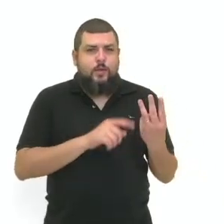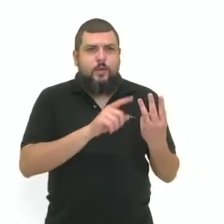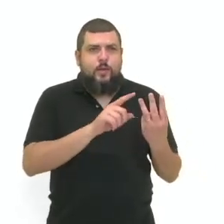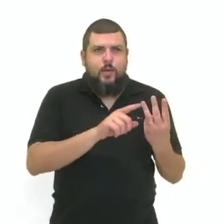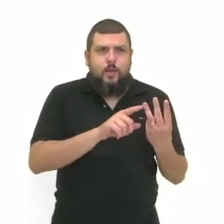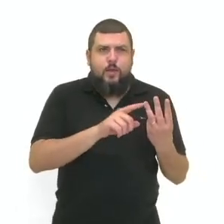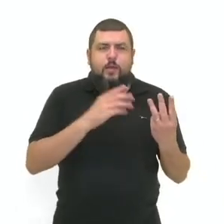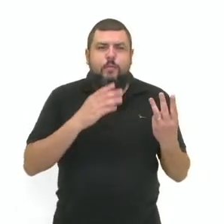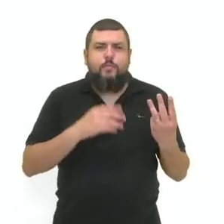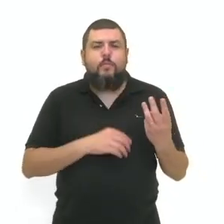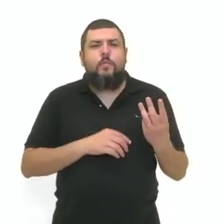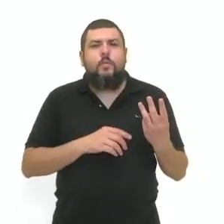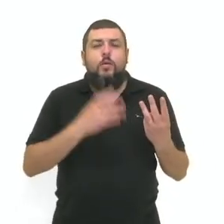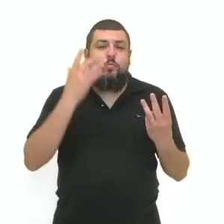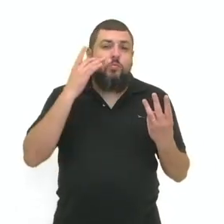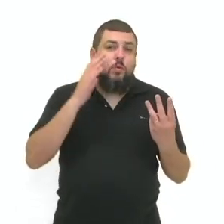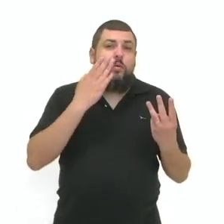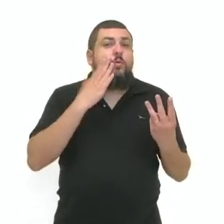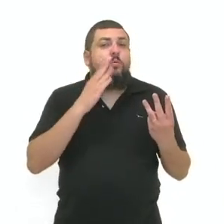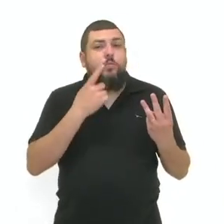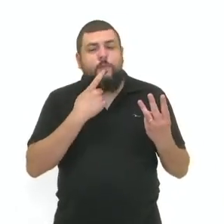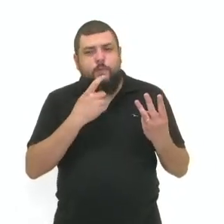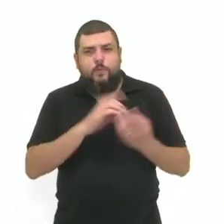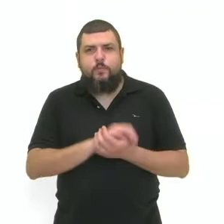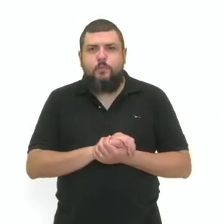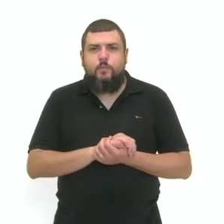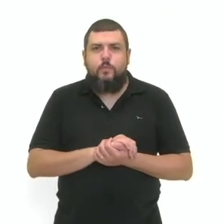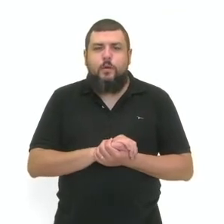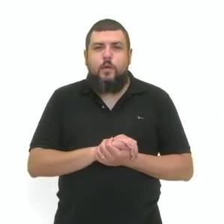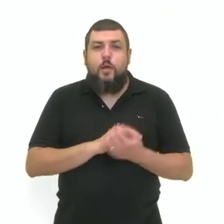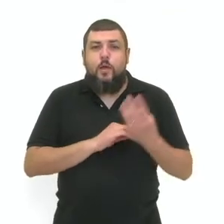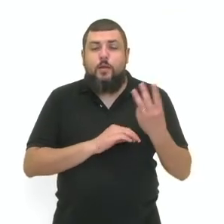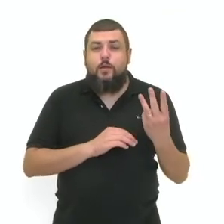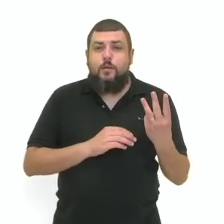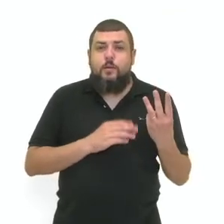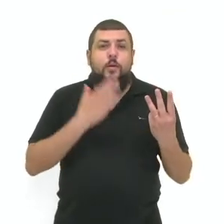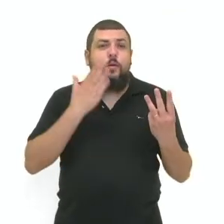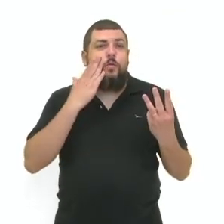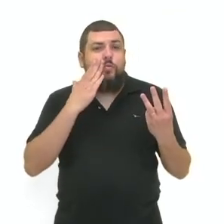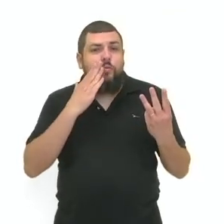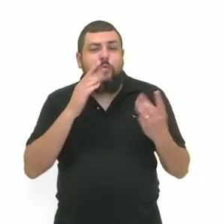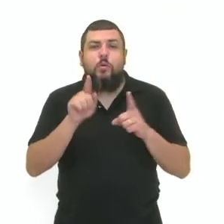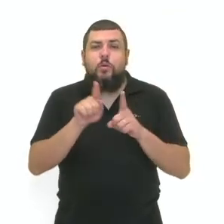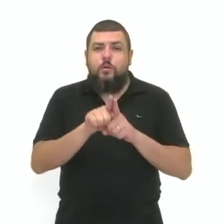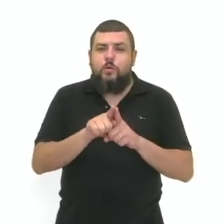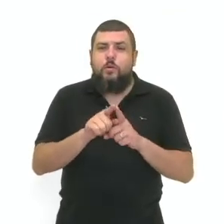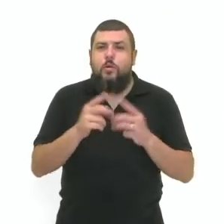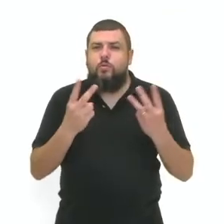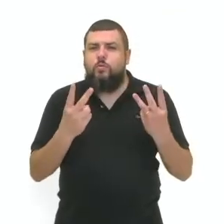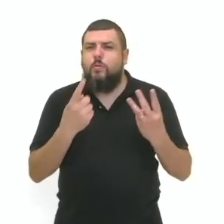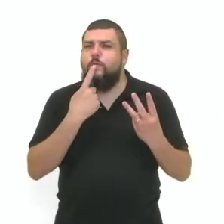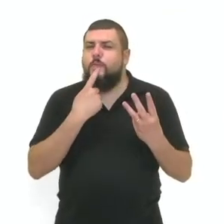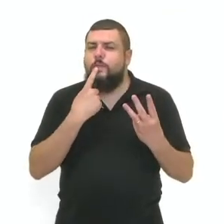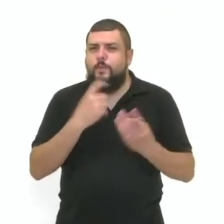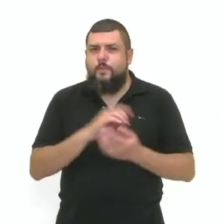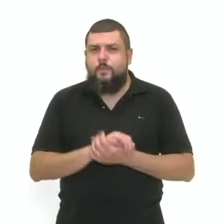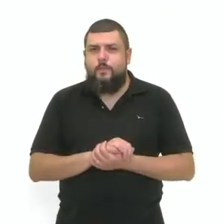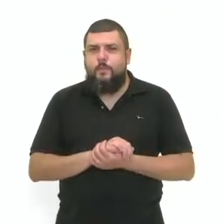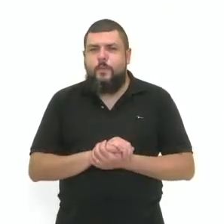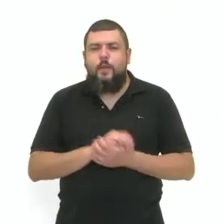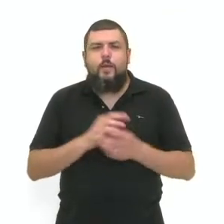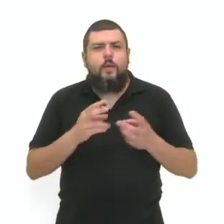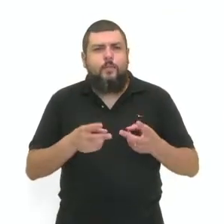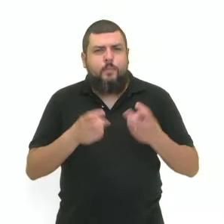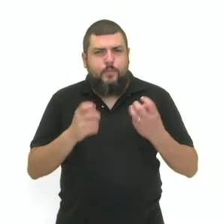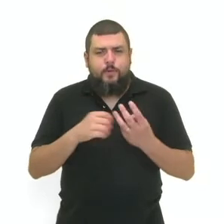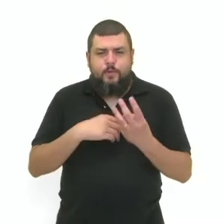azuis ou vermelhas e 3 bolas azuis e vermelhas Então são duas situações diferentes Observe aqui para as